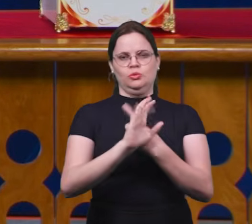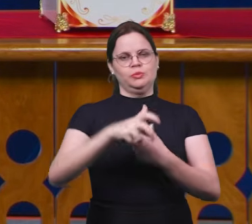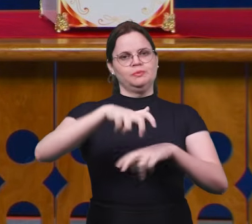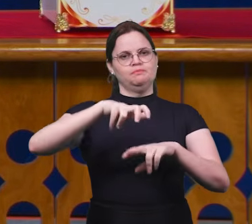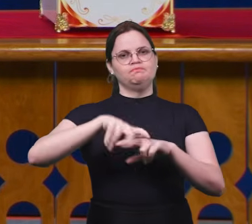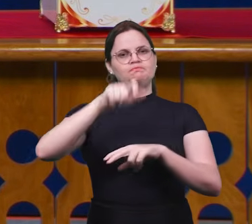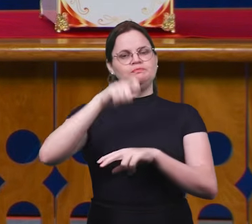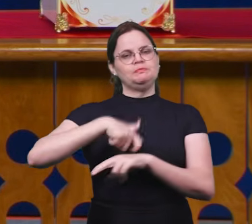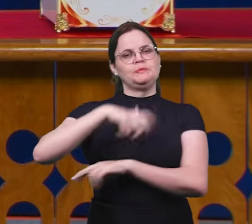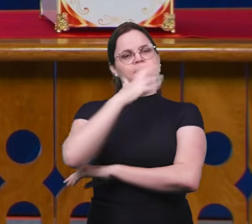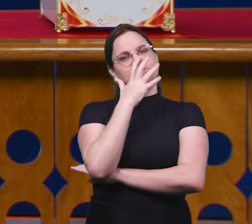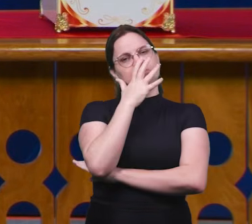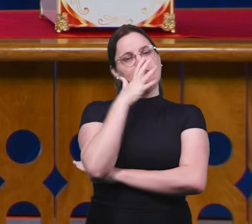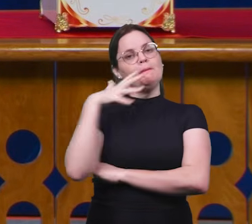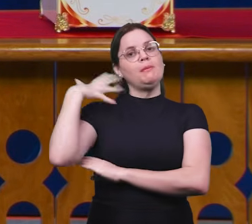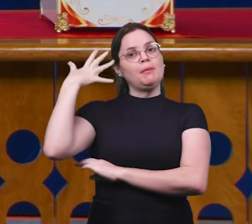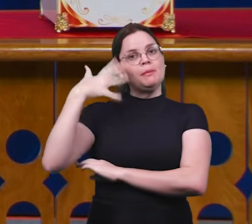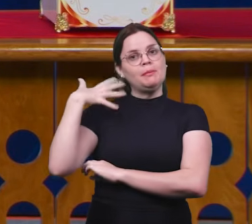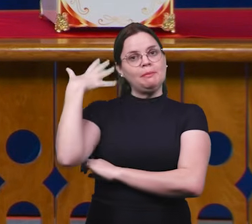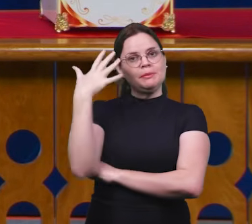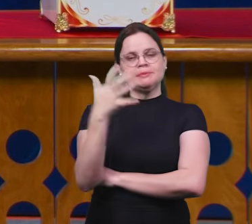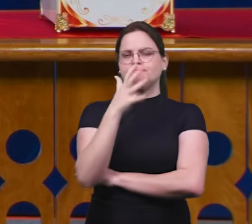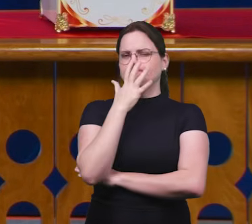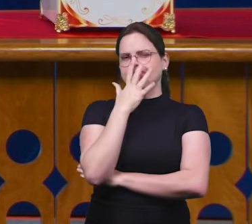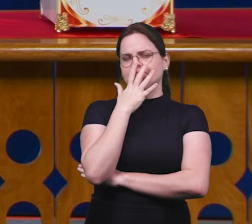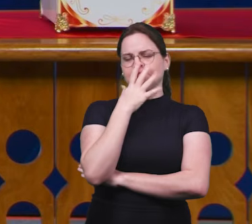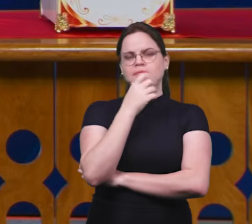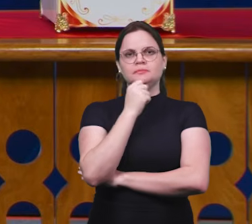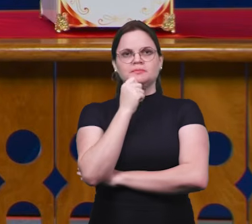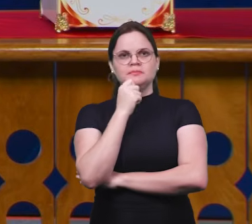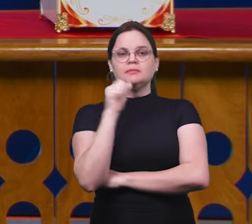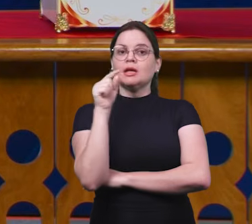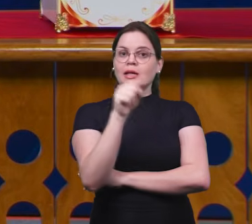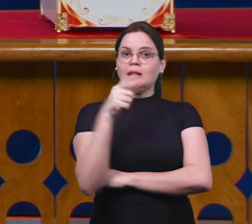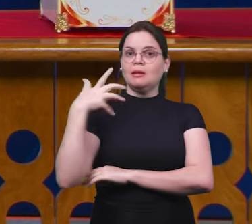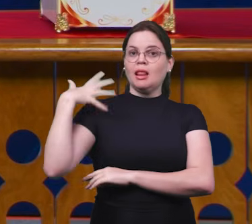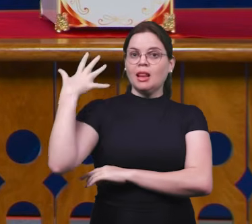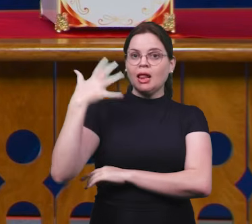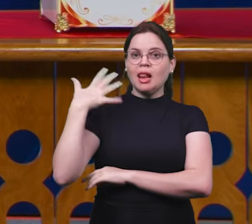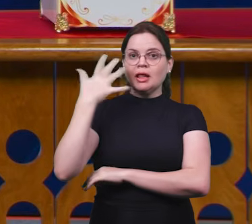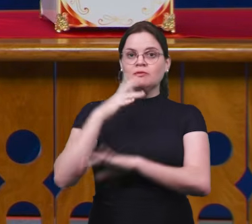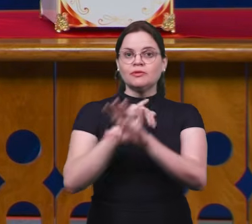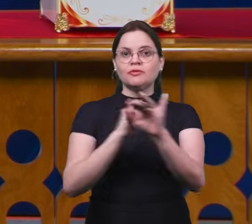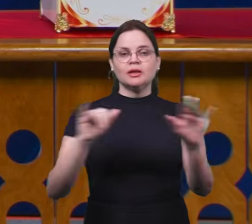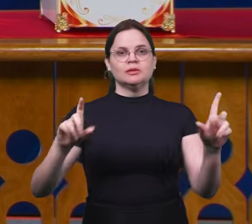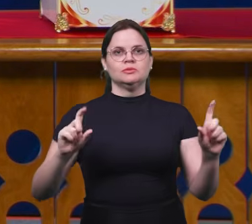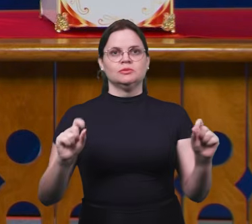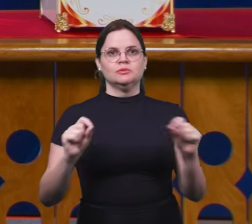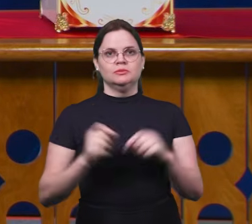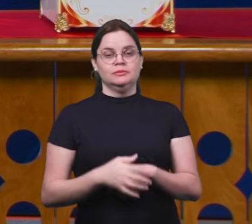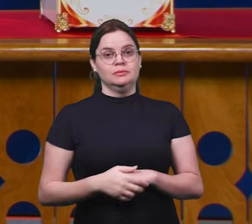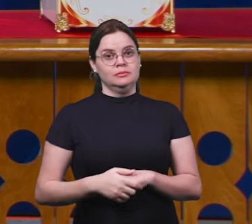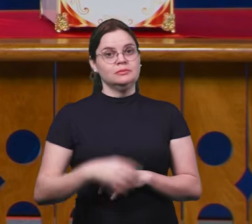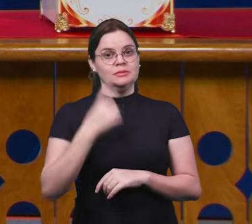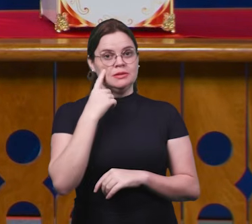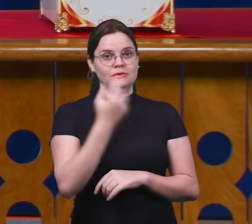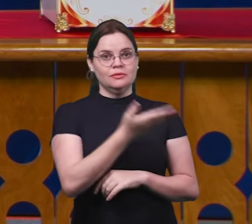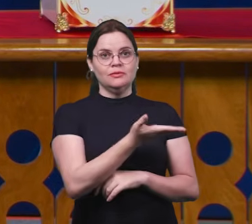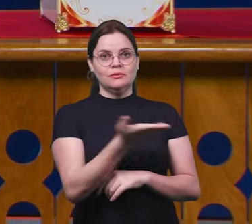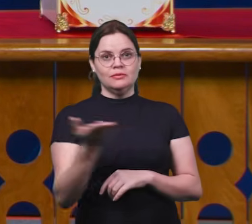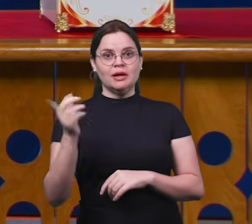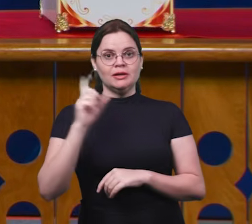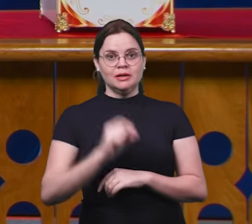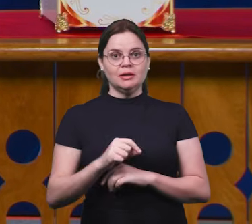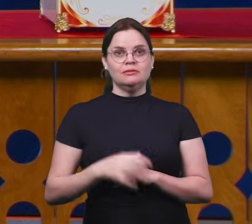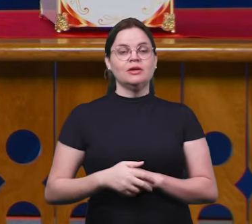ouviu uma mensagem. E nessa mensagem foi falado que o mundo estava para ver um homem que